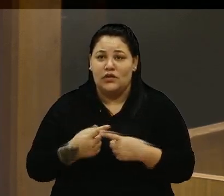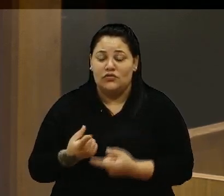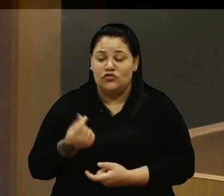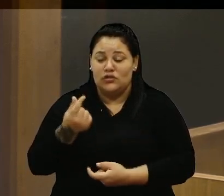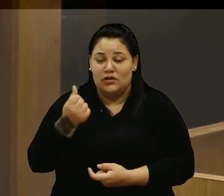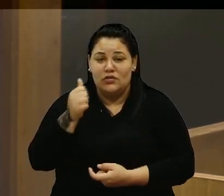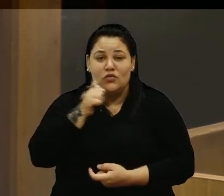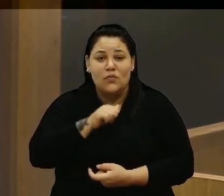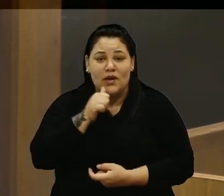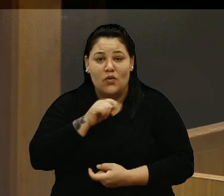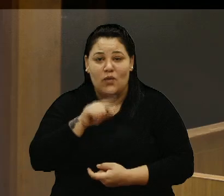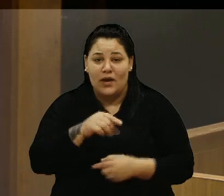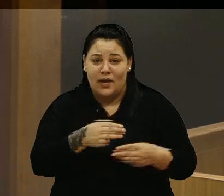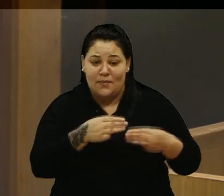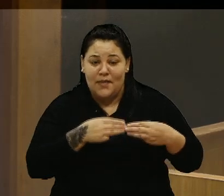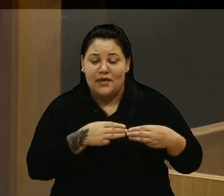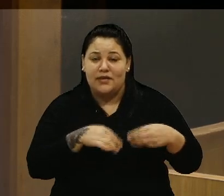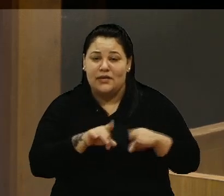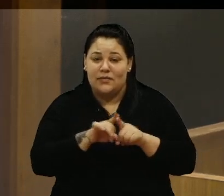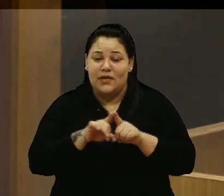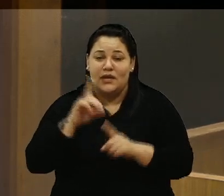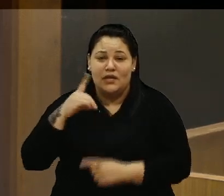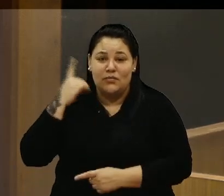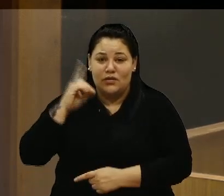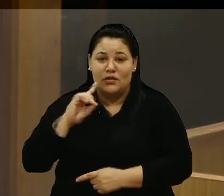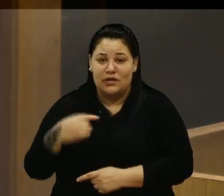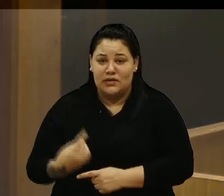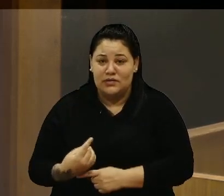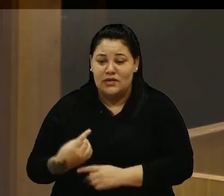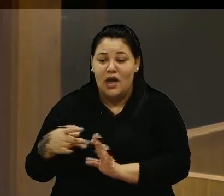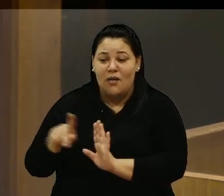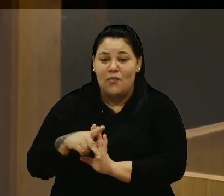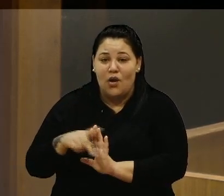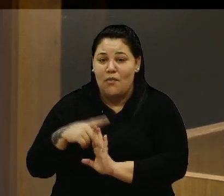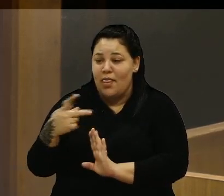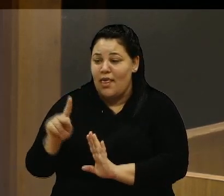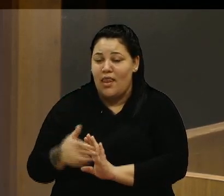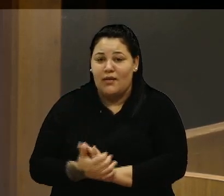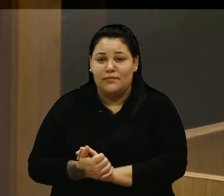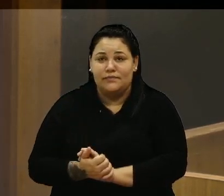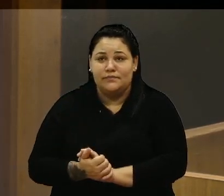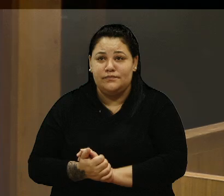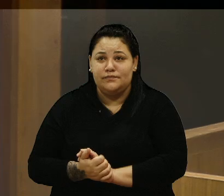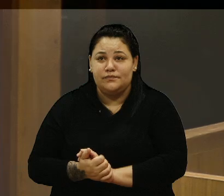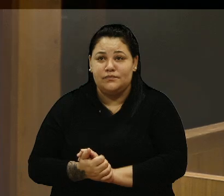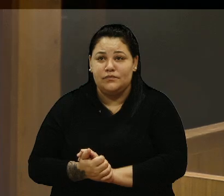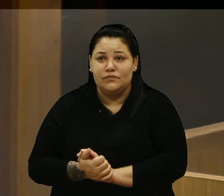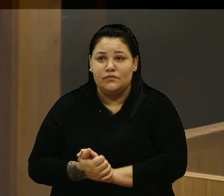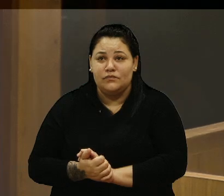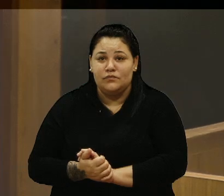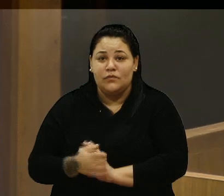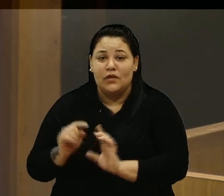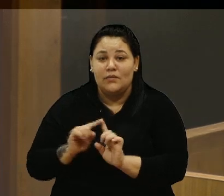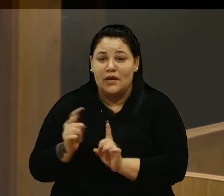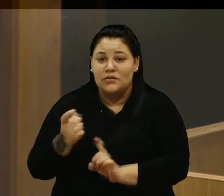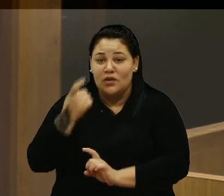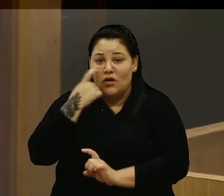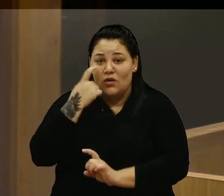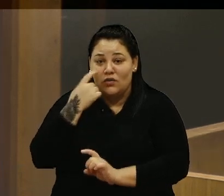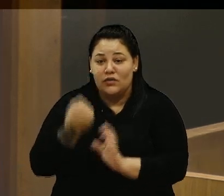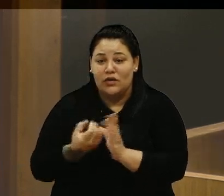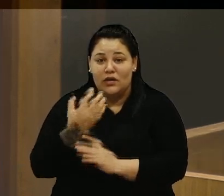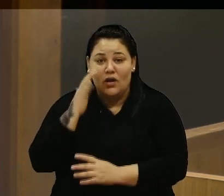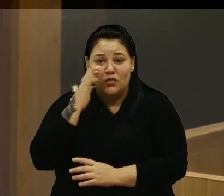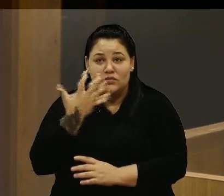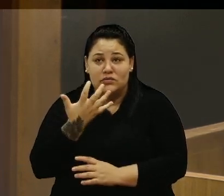emenda de bancada. E a emenda da deputada Denise é a emenda propriamente dita dela. Vou lhe pedir uma parte. Mas olha o que gerou na comunidade,